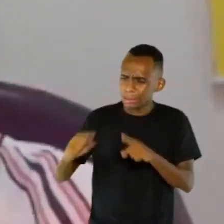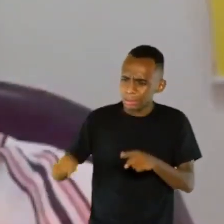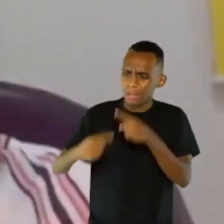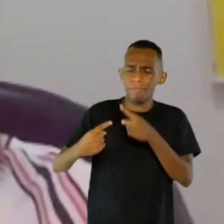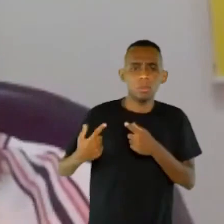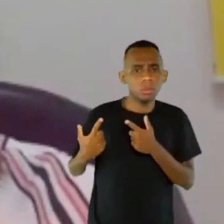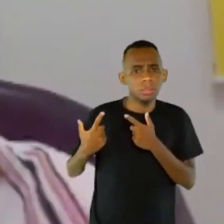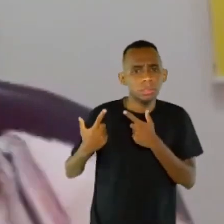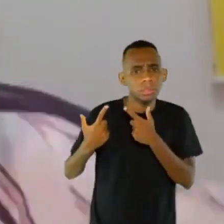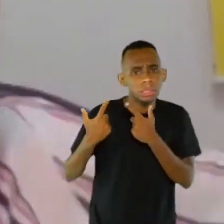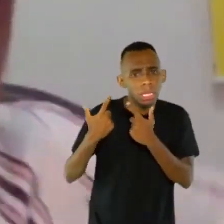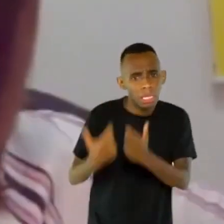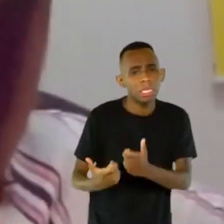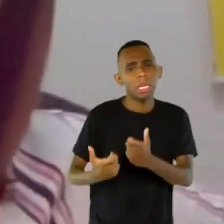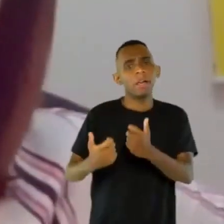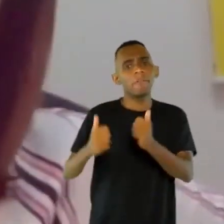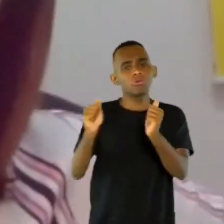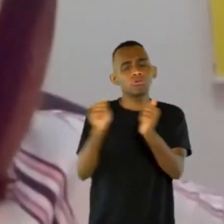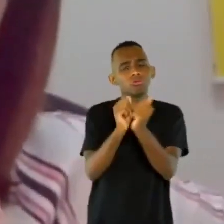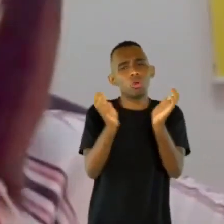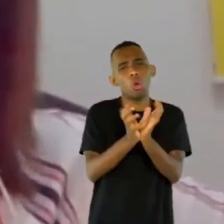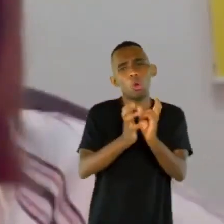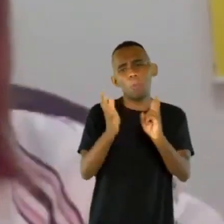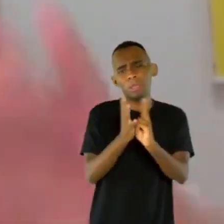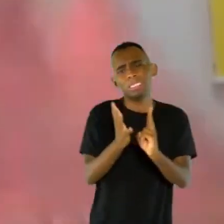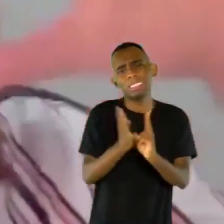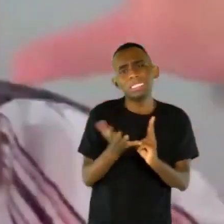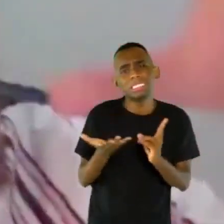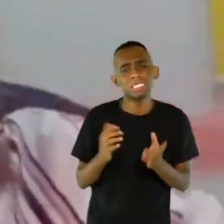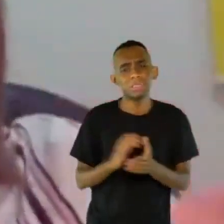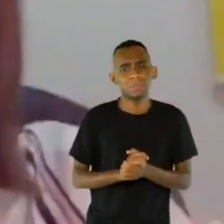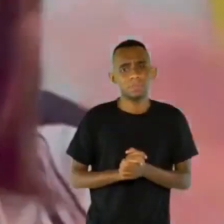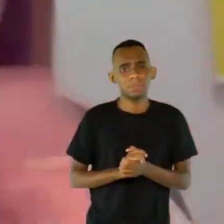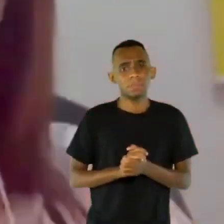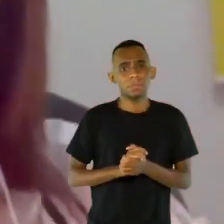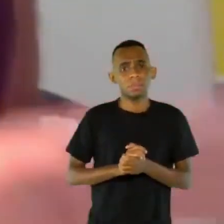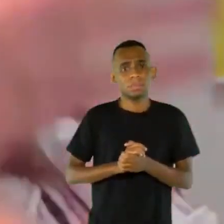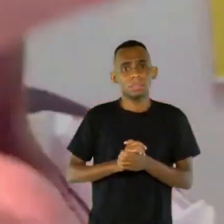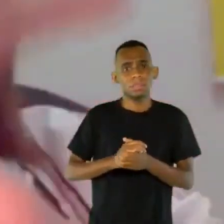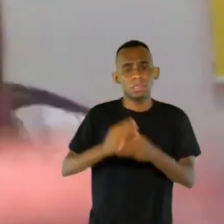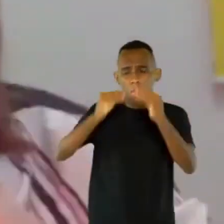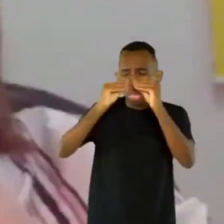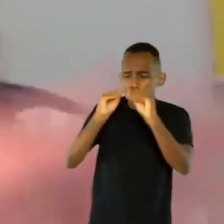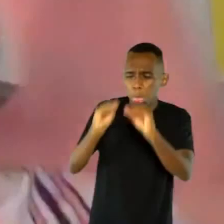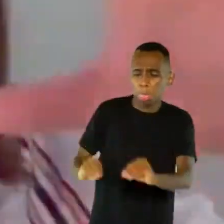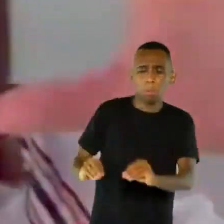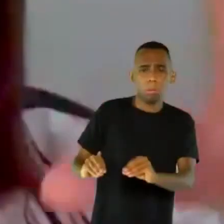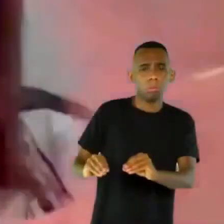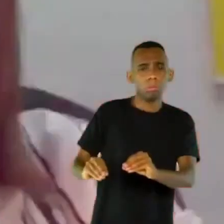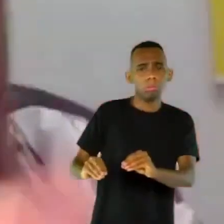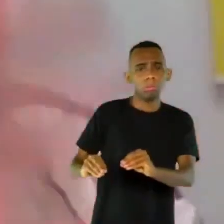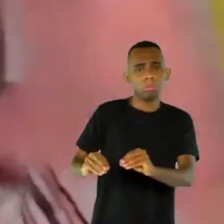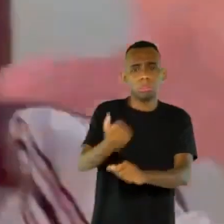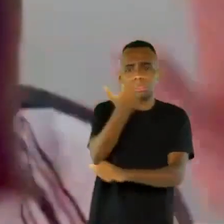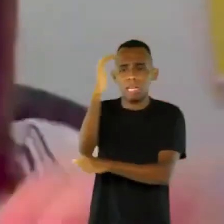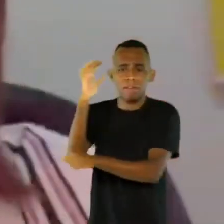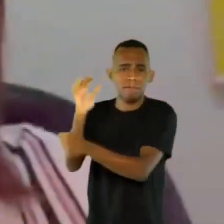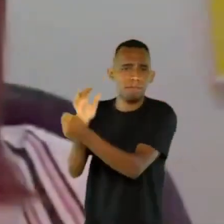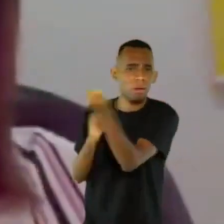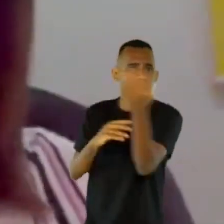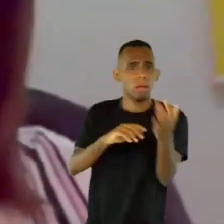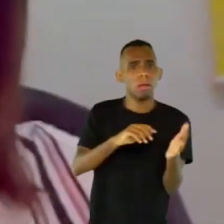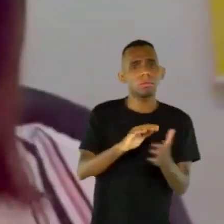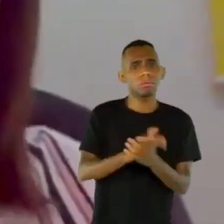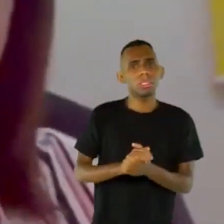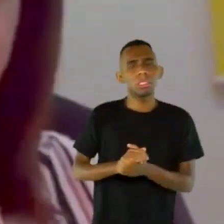as populações indígenas, e a destruição da Amazônia, tudo isso está vindo num pacote